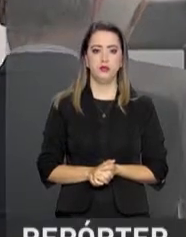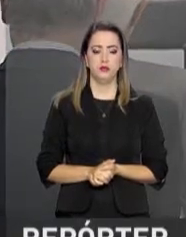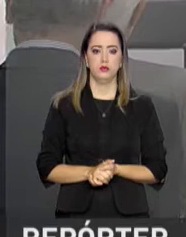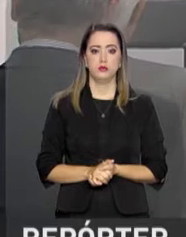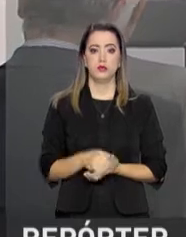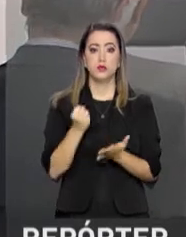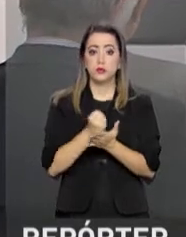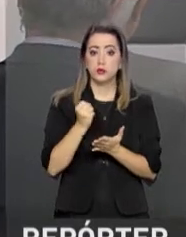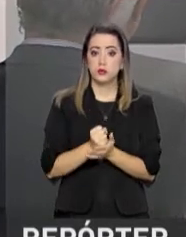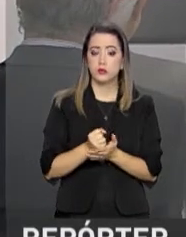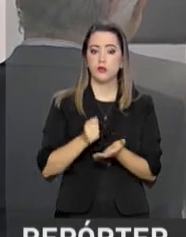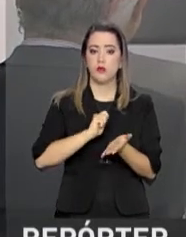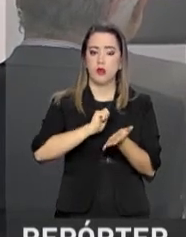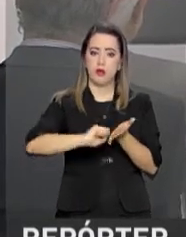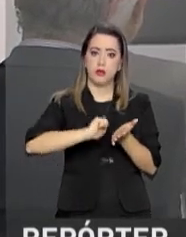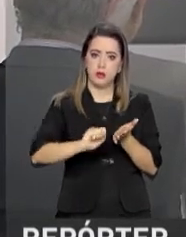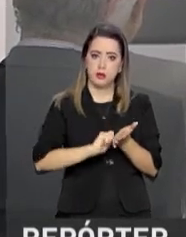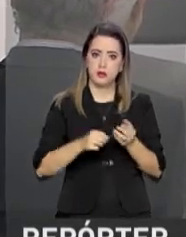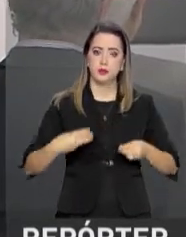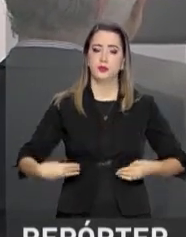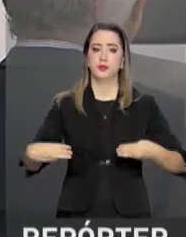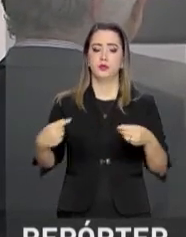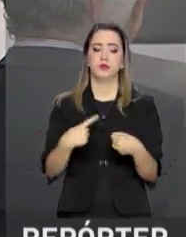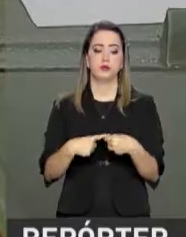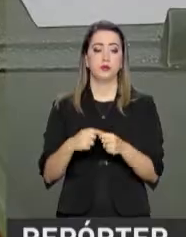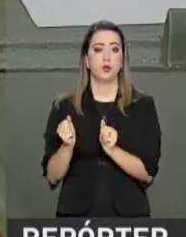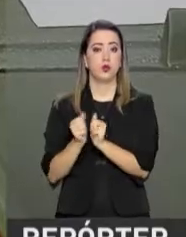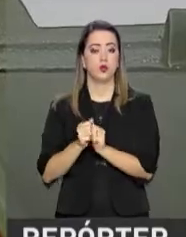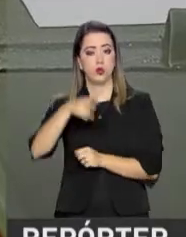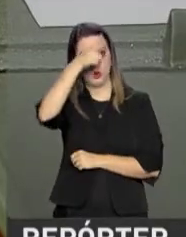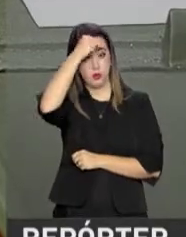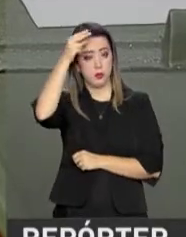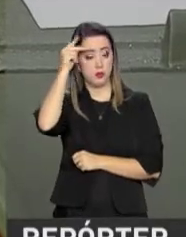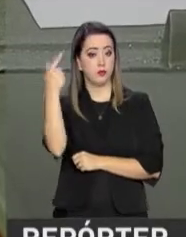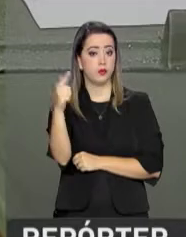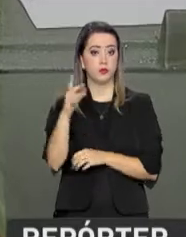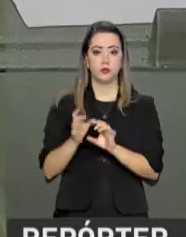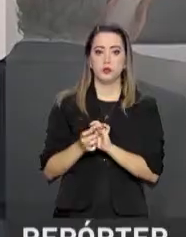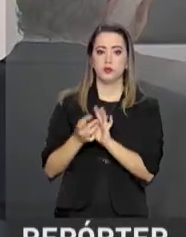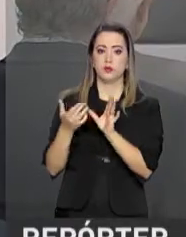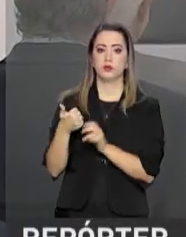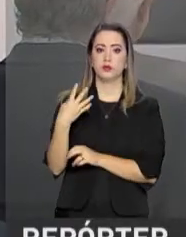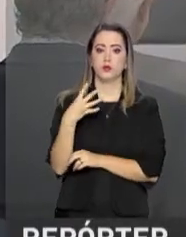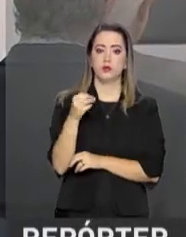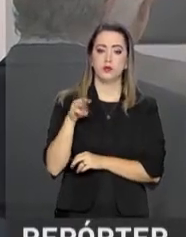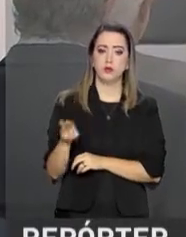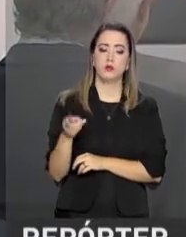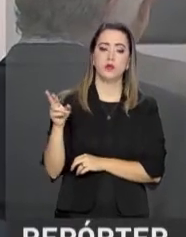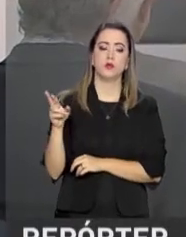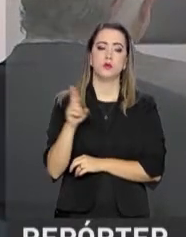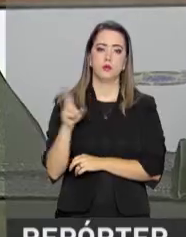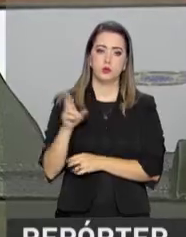o contrato assinado entre o ministério das cidades ea prefeitura de goiânia libera 140 milhões de reais em